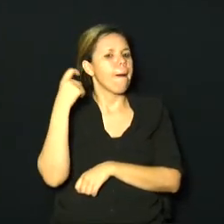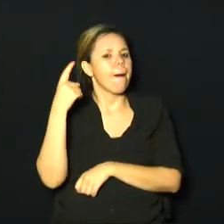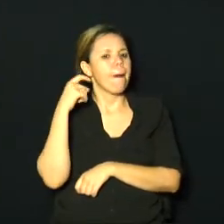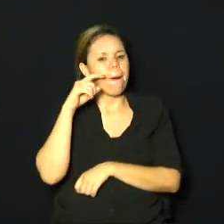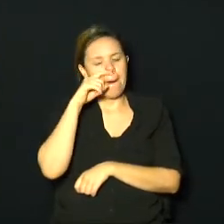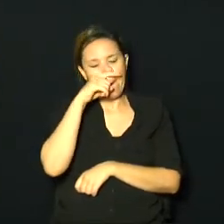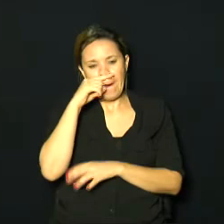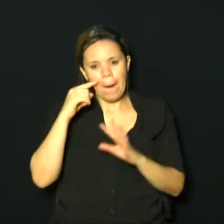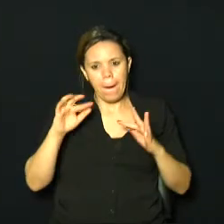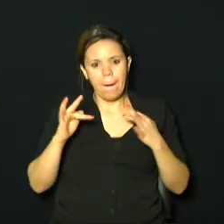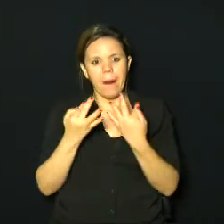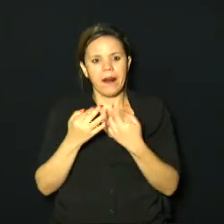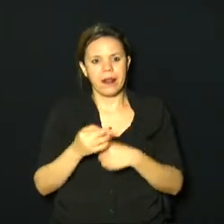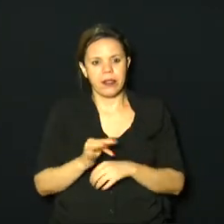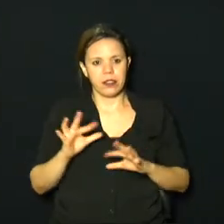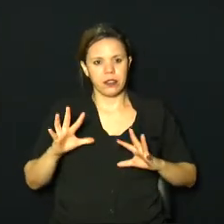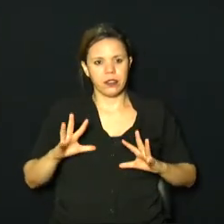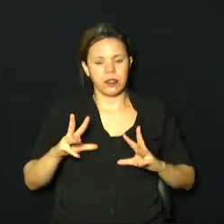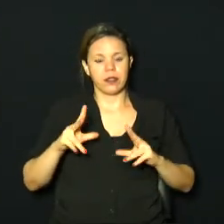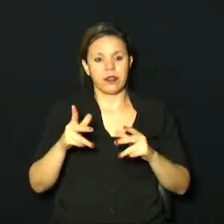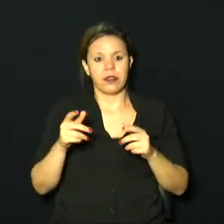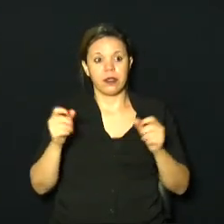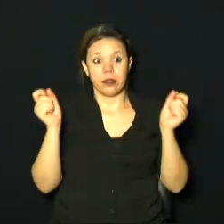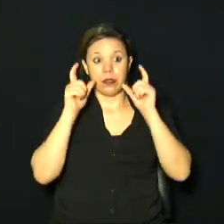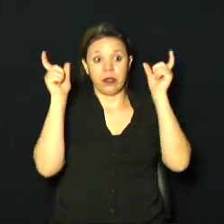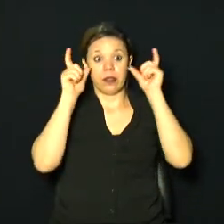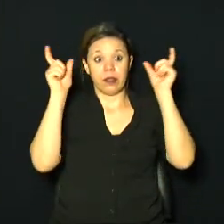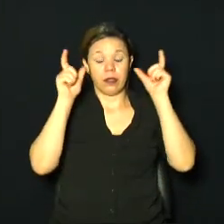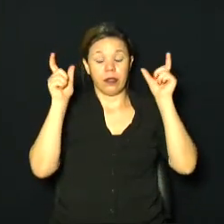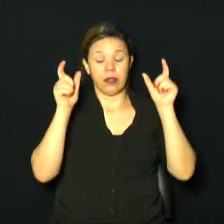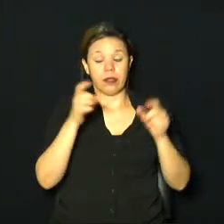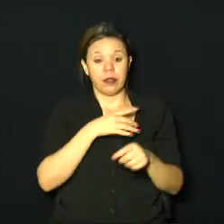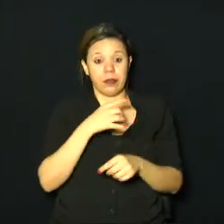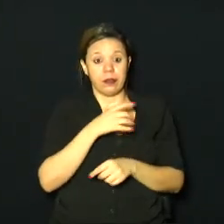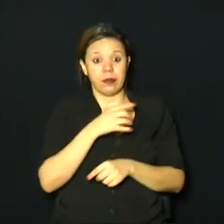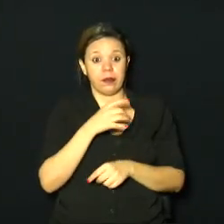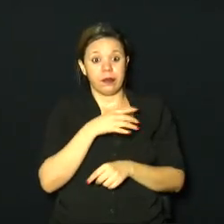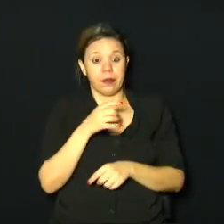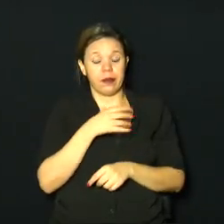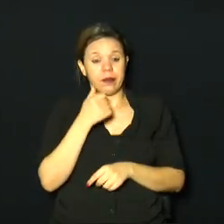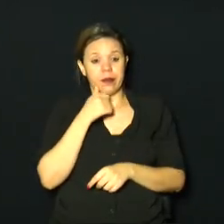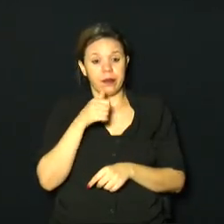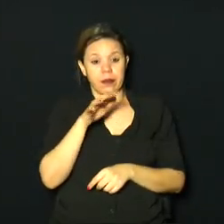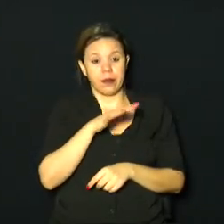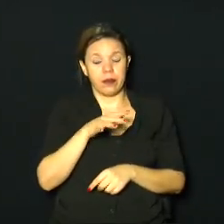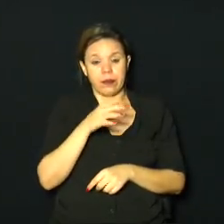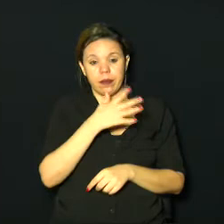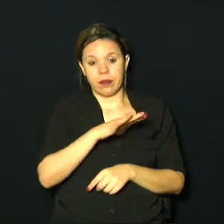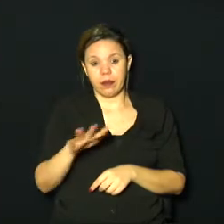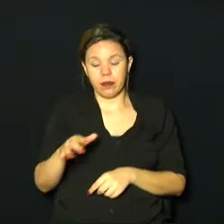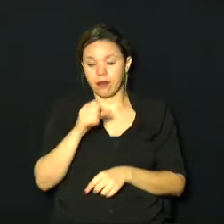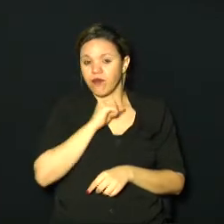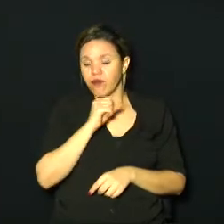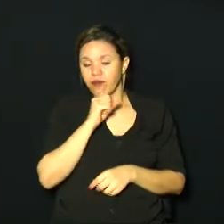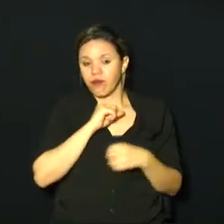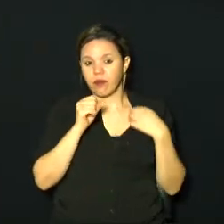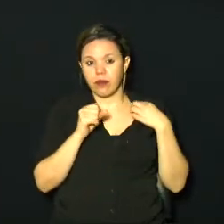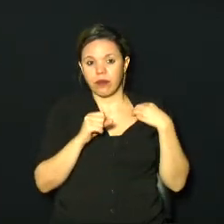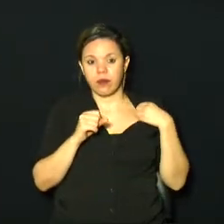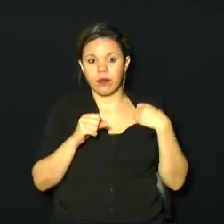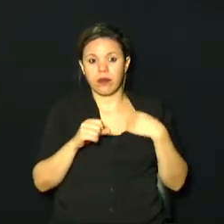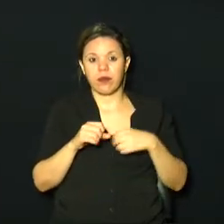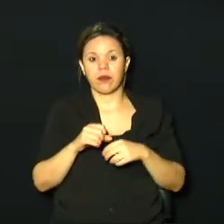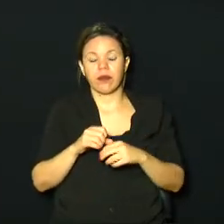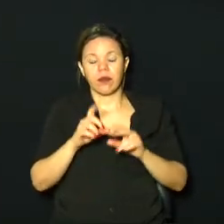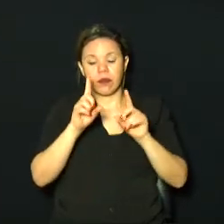as famílias todas em pânico. Moradores eram mulheres, eram crianças, eram idosos, eram portadores